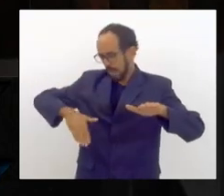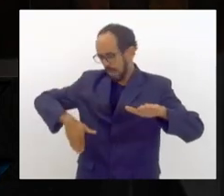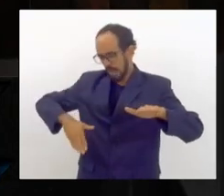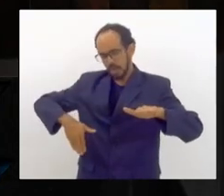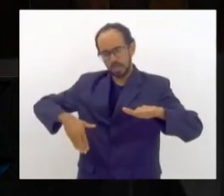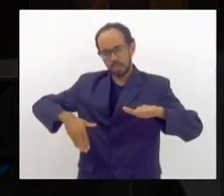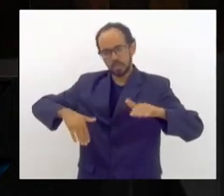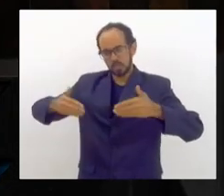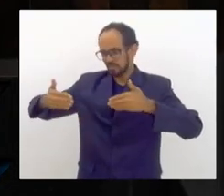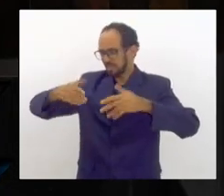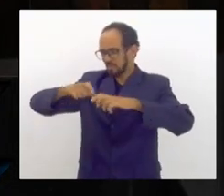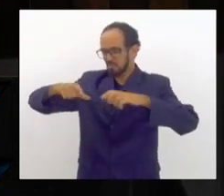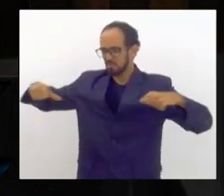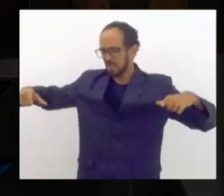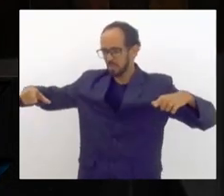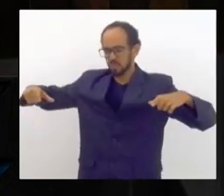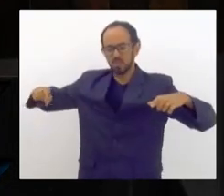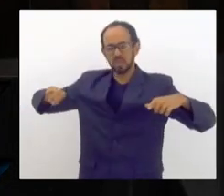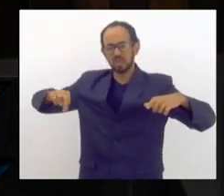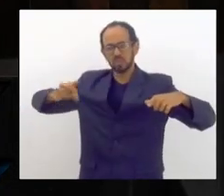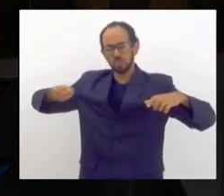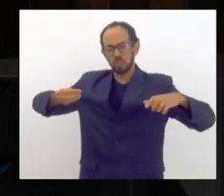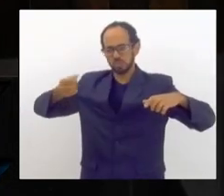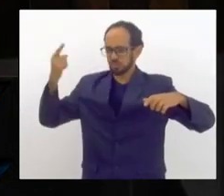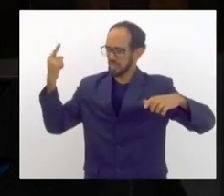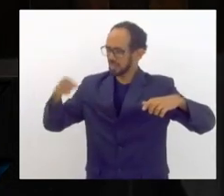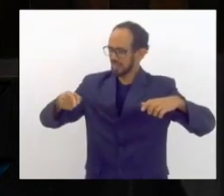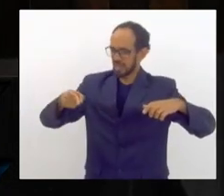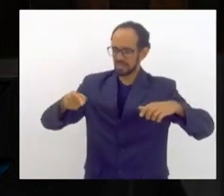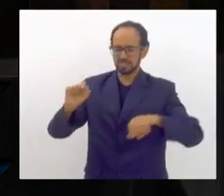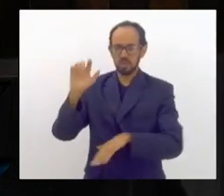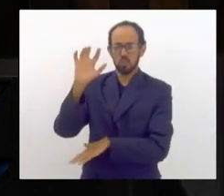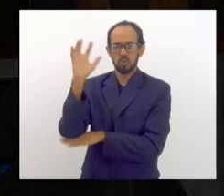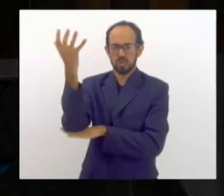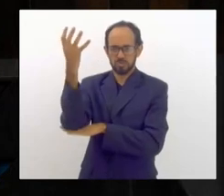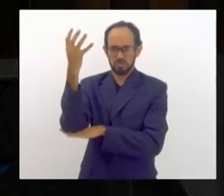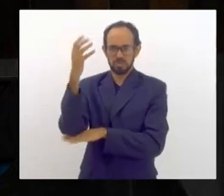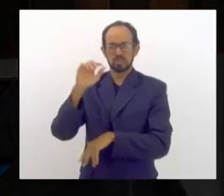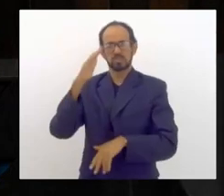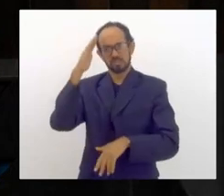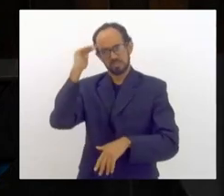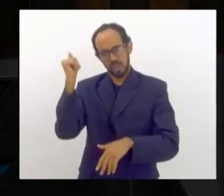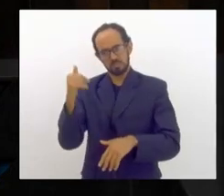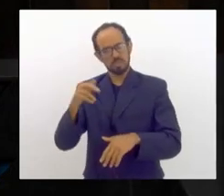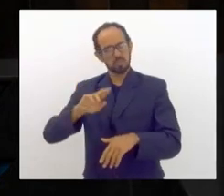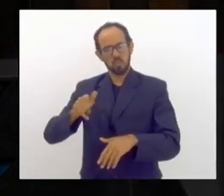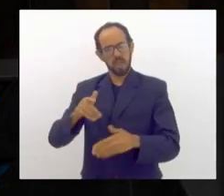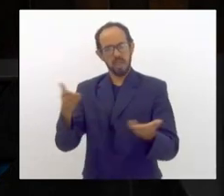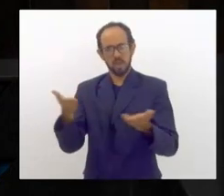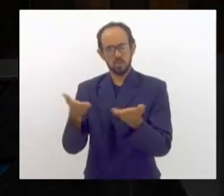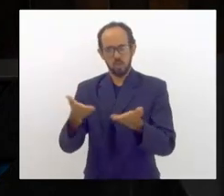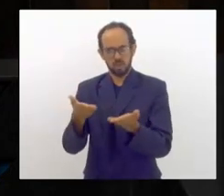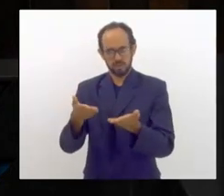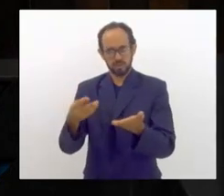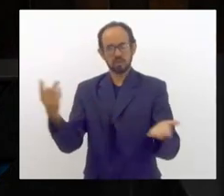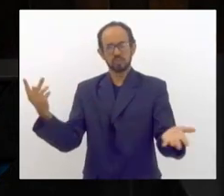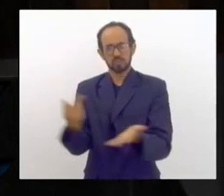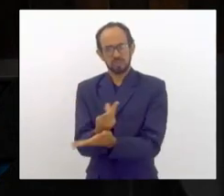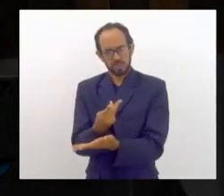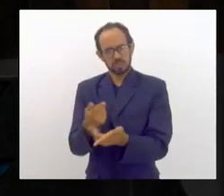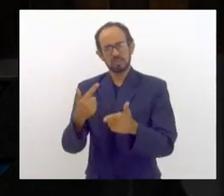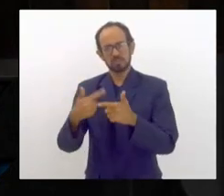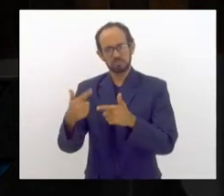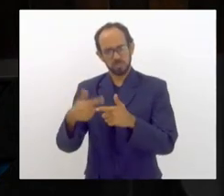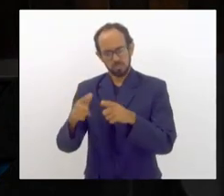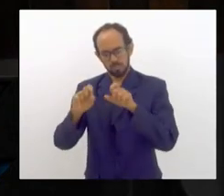as ofensas ao clima que vem acontecendo, e não é de hoje, todo mundo sabe, que propiciam esse tipo de